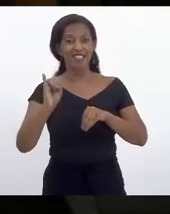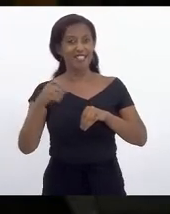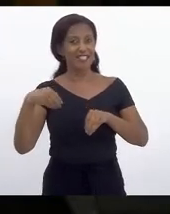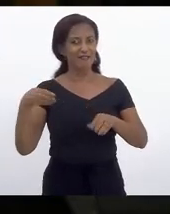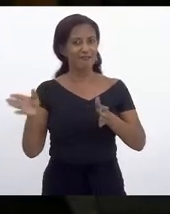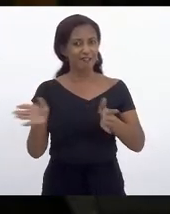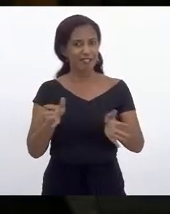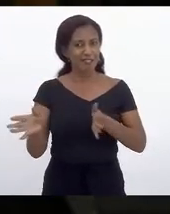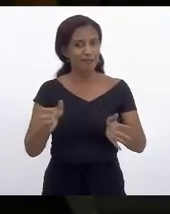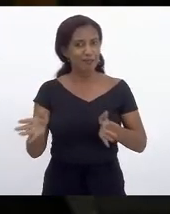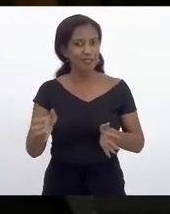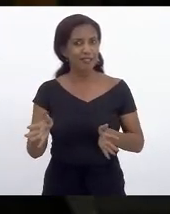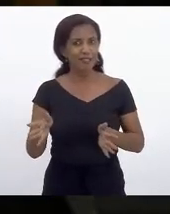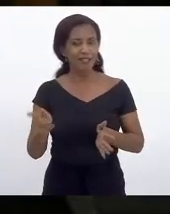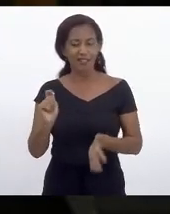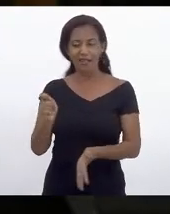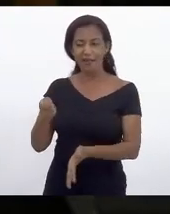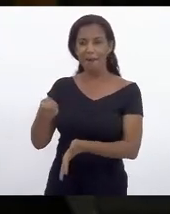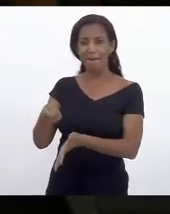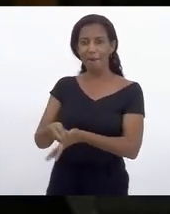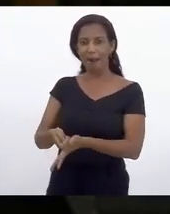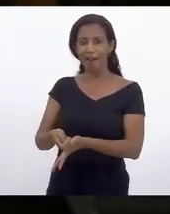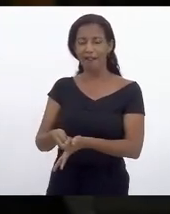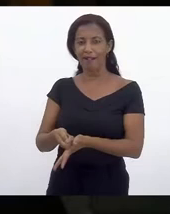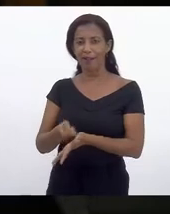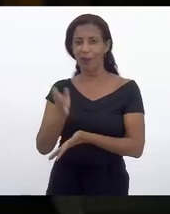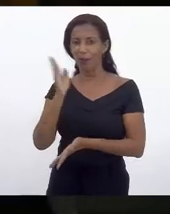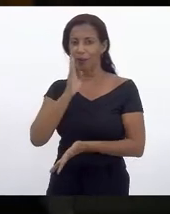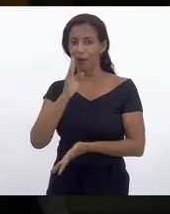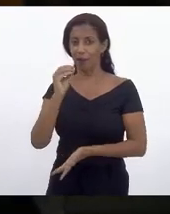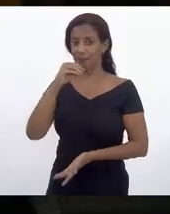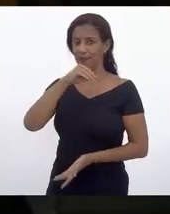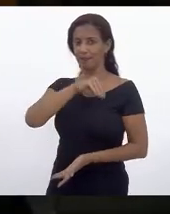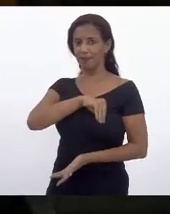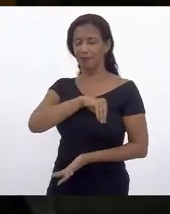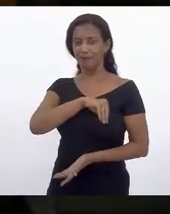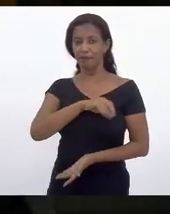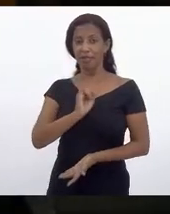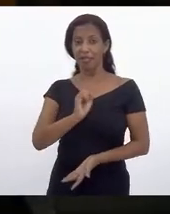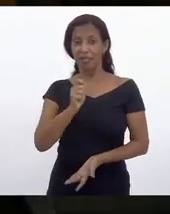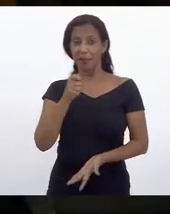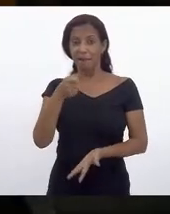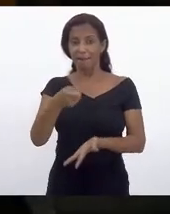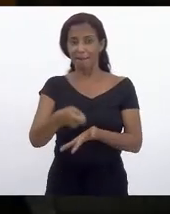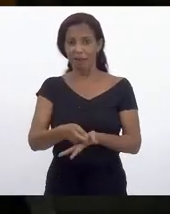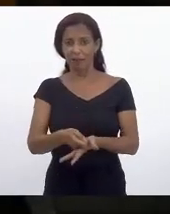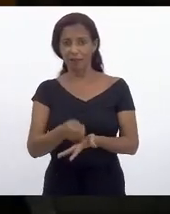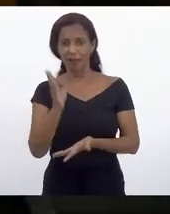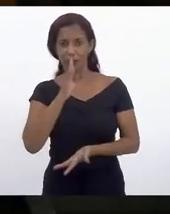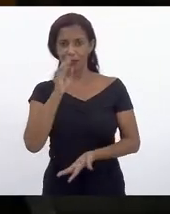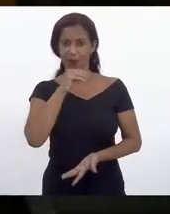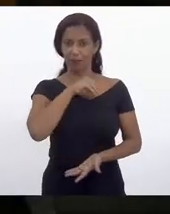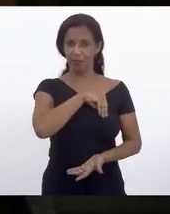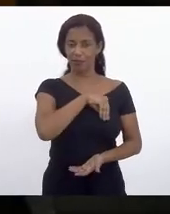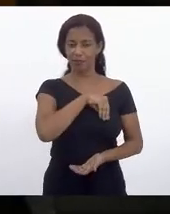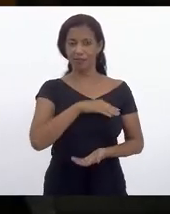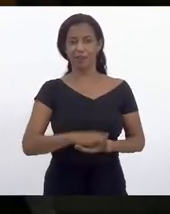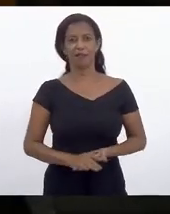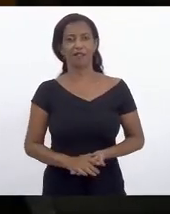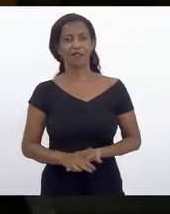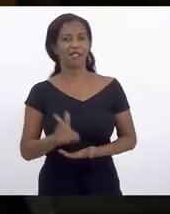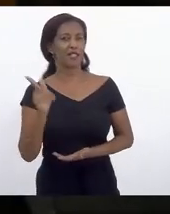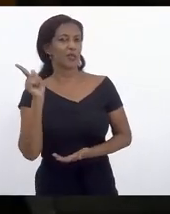flexibiliza, ele paga o auxílio emergencial. E pagando o auxílio emergencial, ele